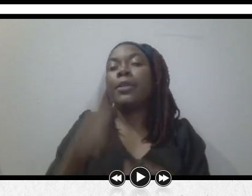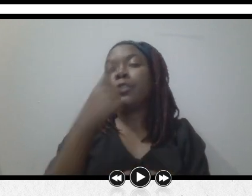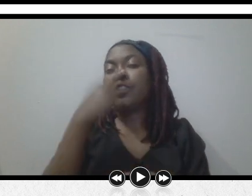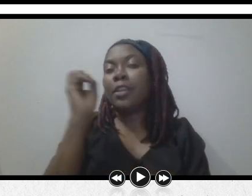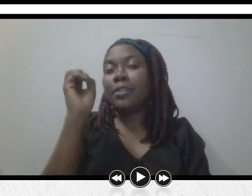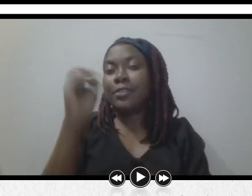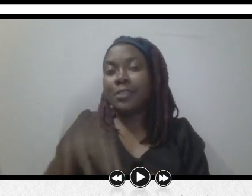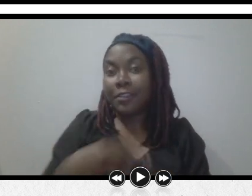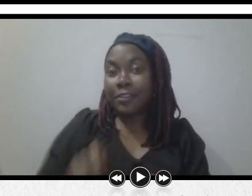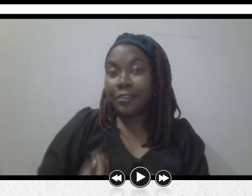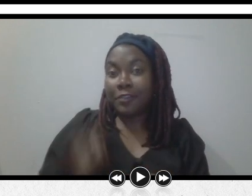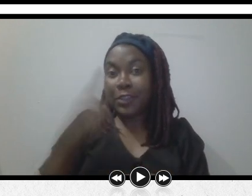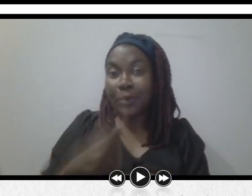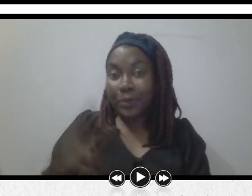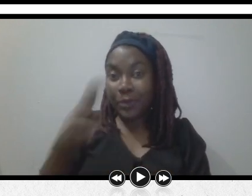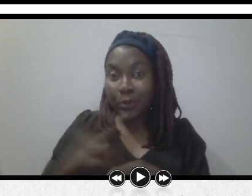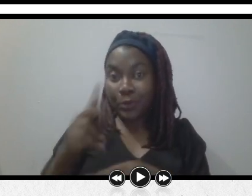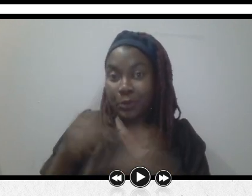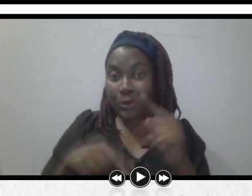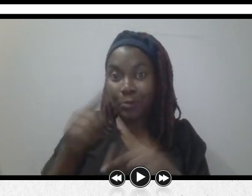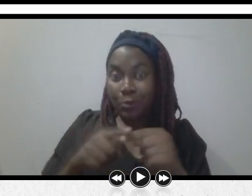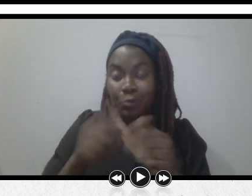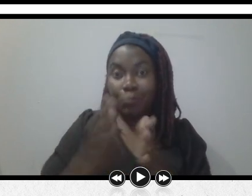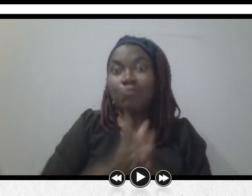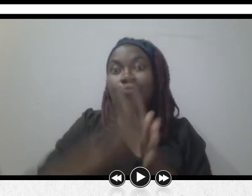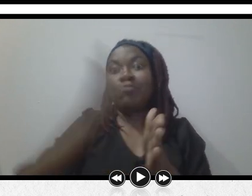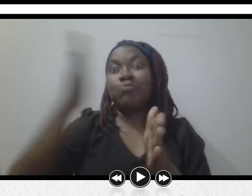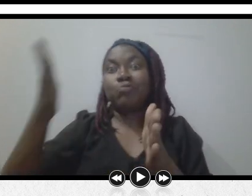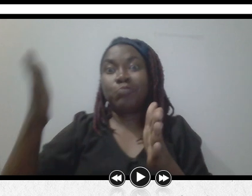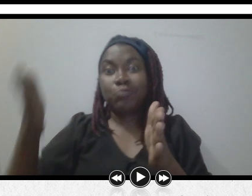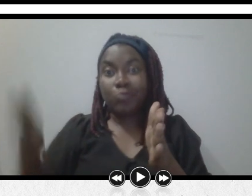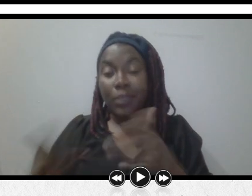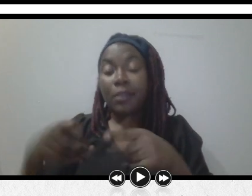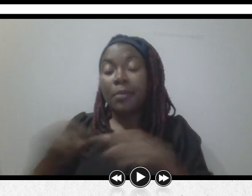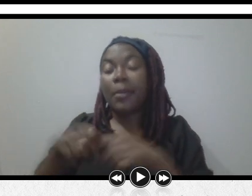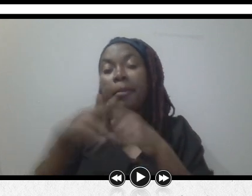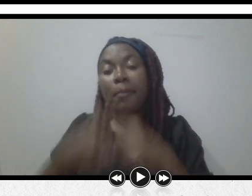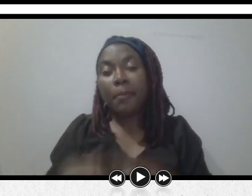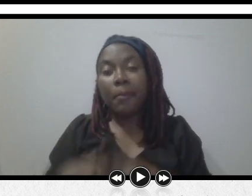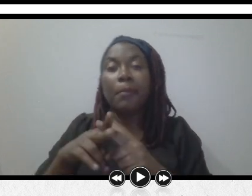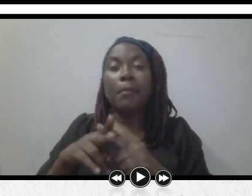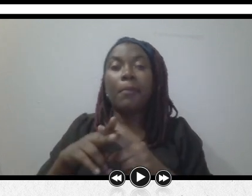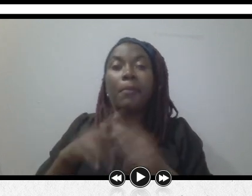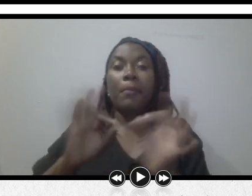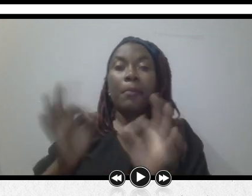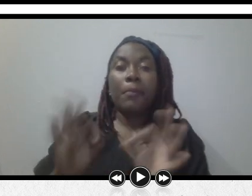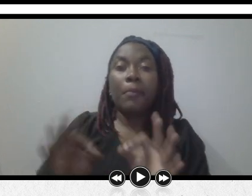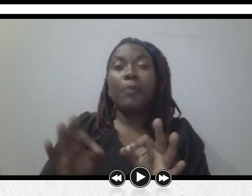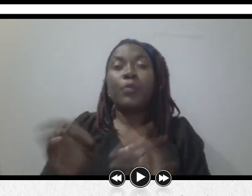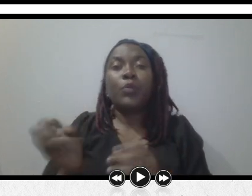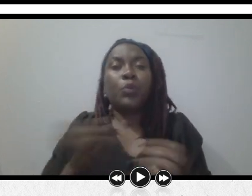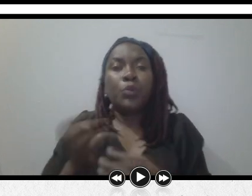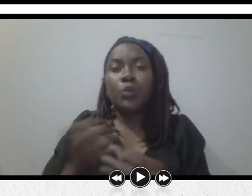e também do que é descartado. Estende a vida útil dos produtos desde a sua concepção de design e por meio de